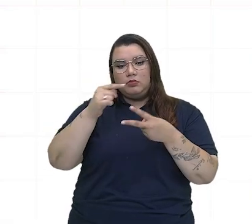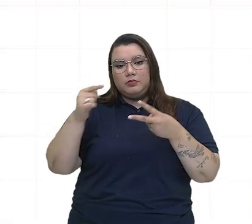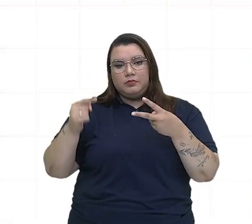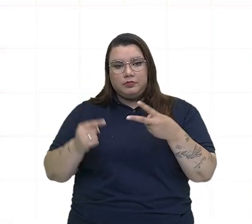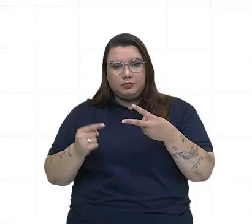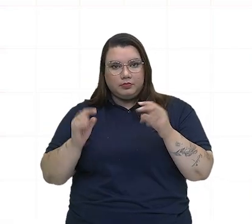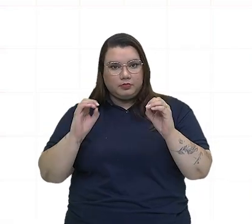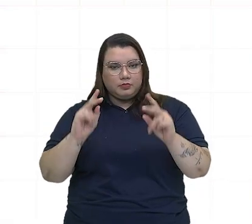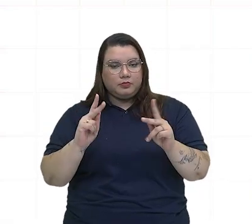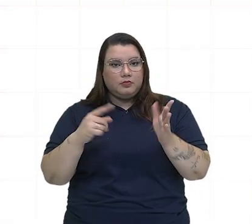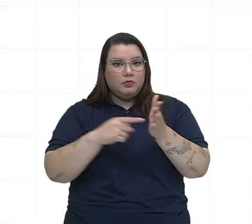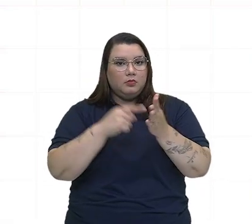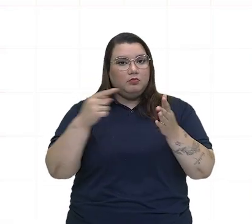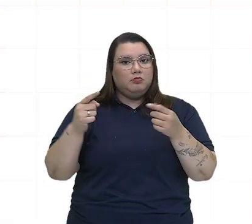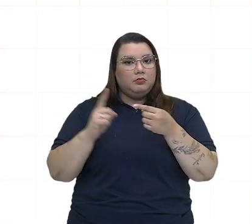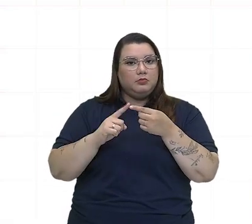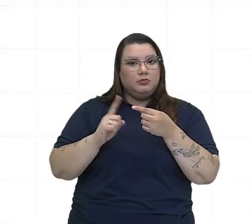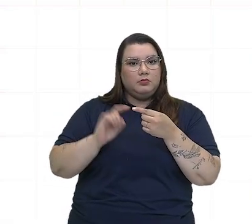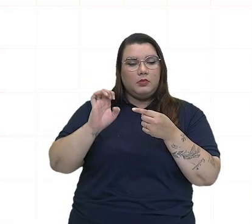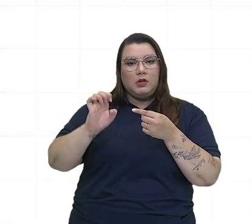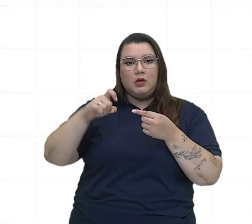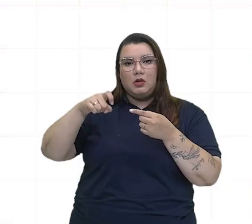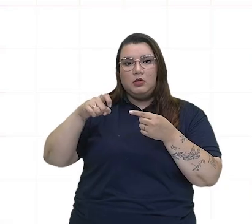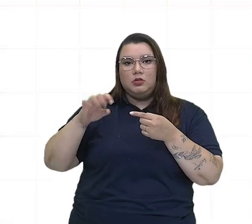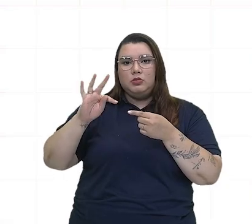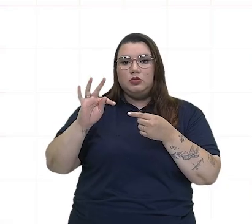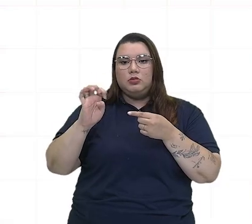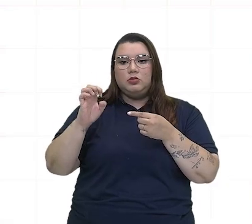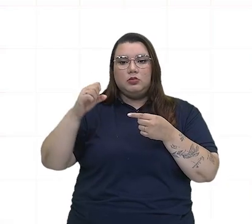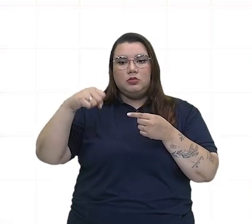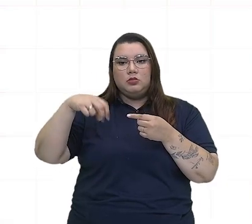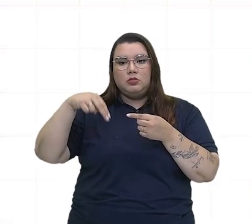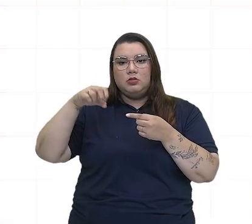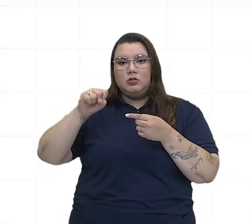sistema agrícola de produção